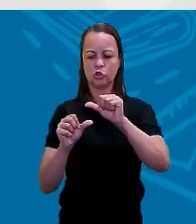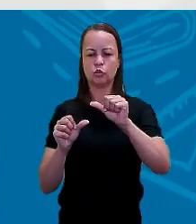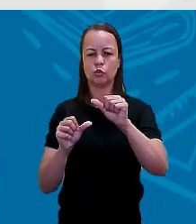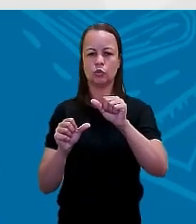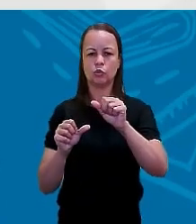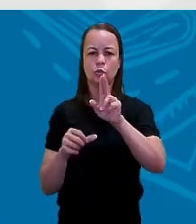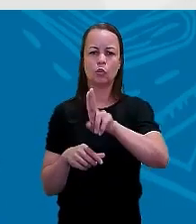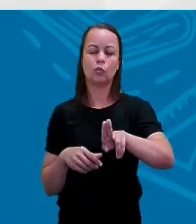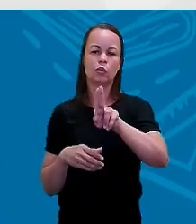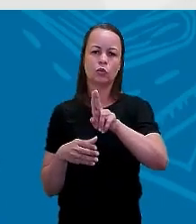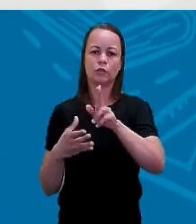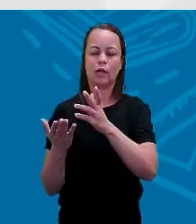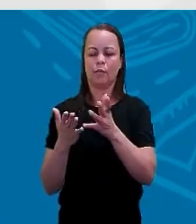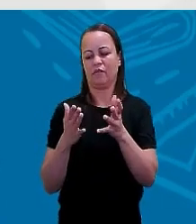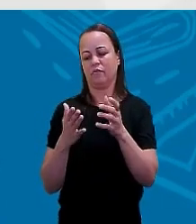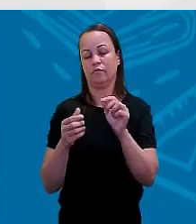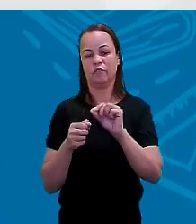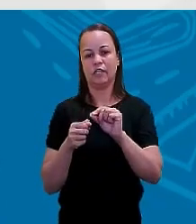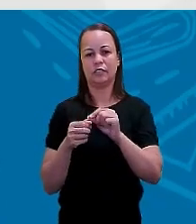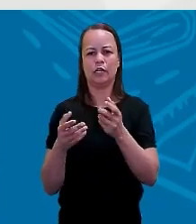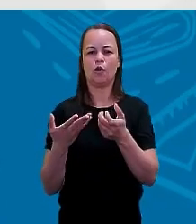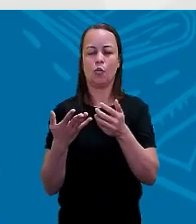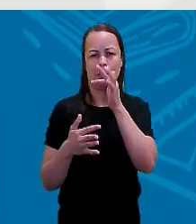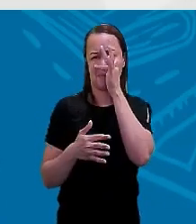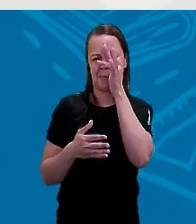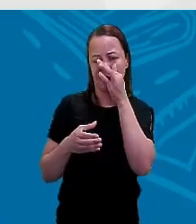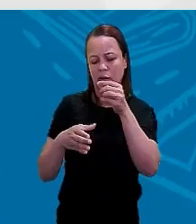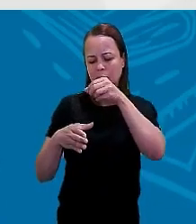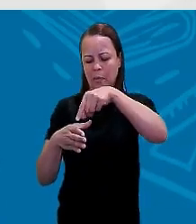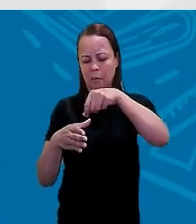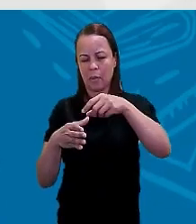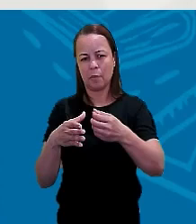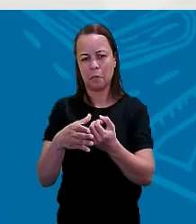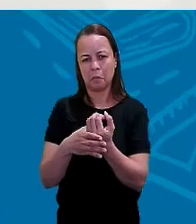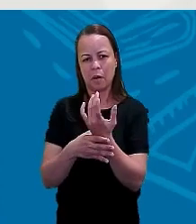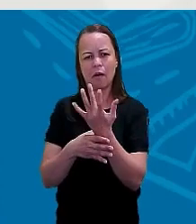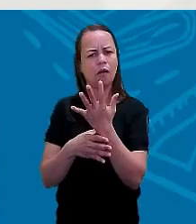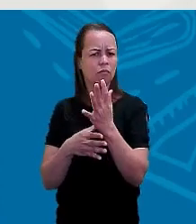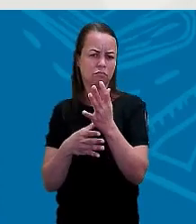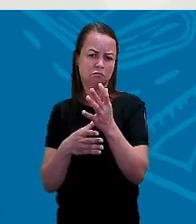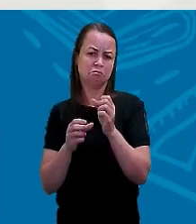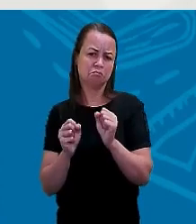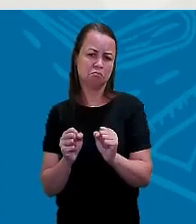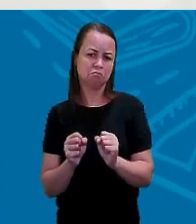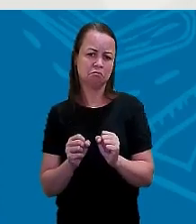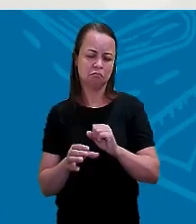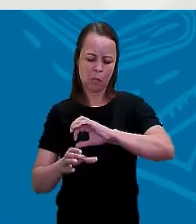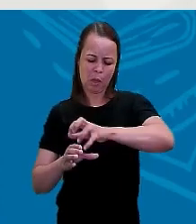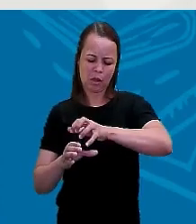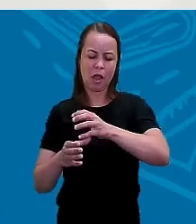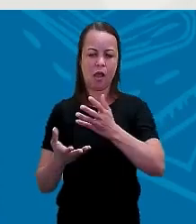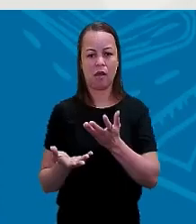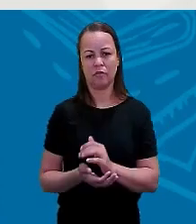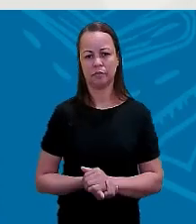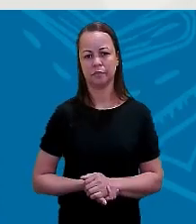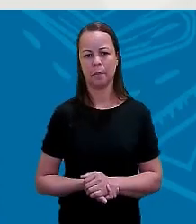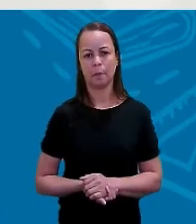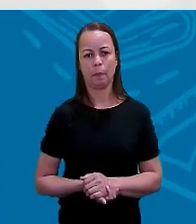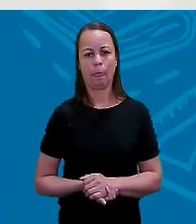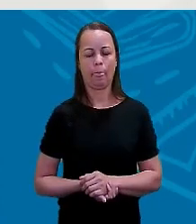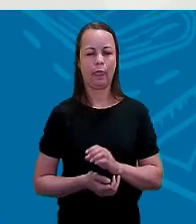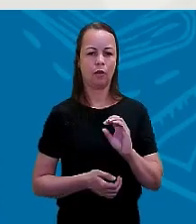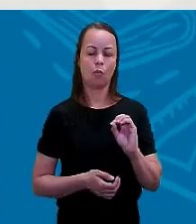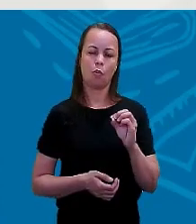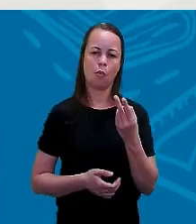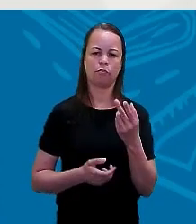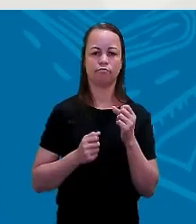caqueira para plantar uma muda, né, de alguma plantinha. Ou a gente pode